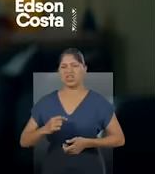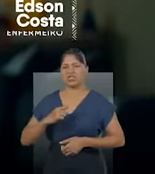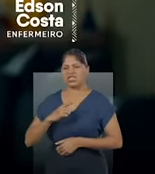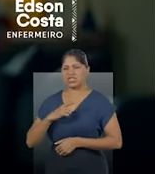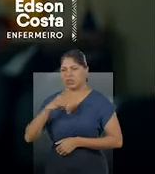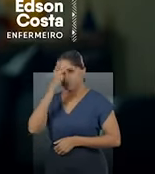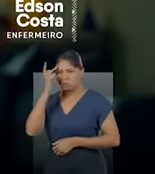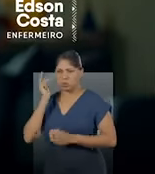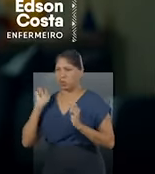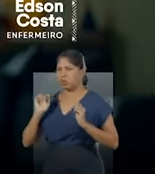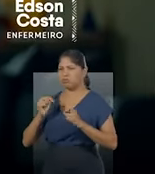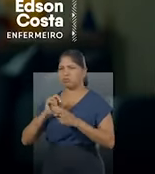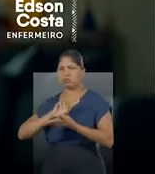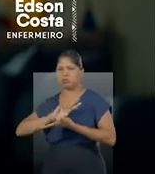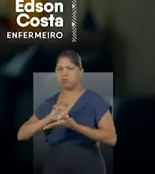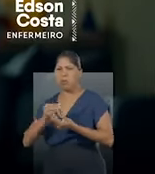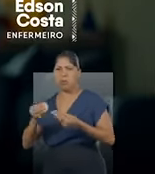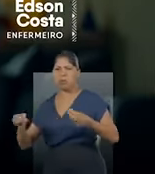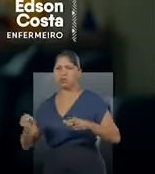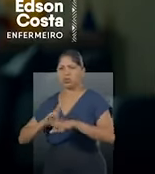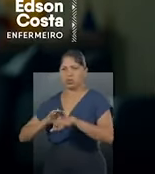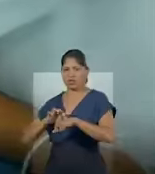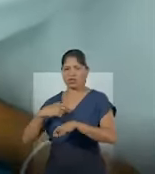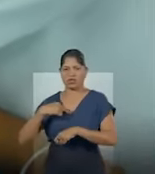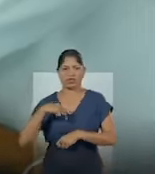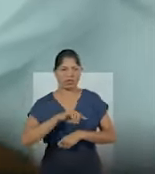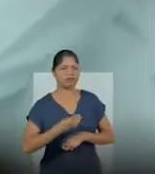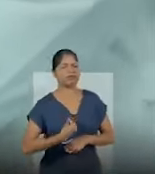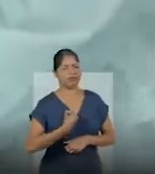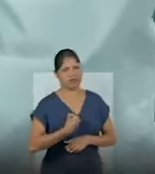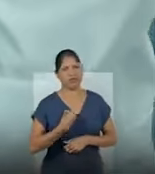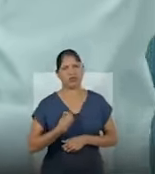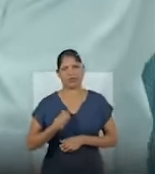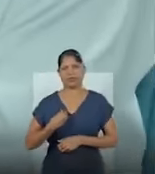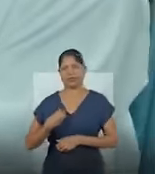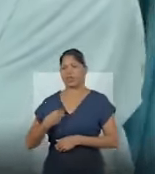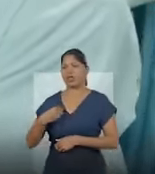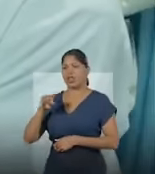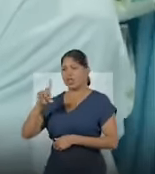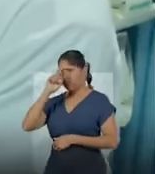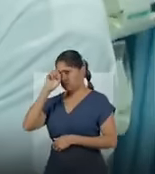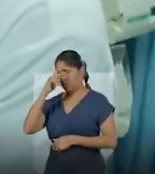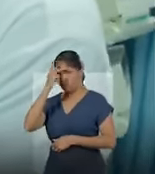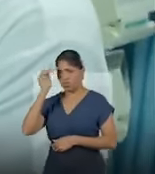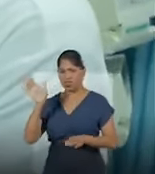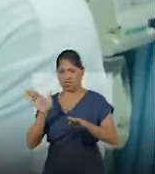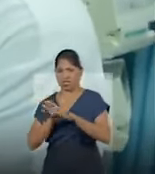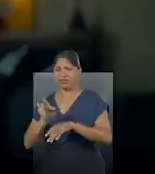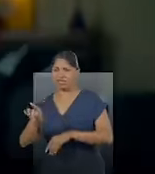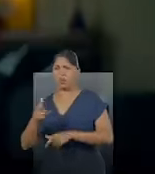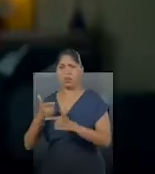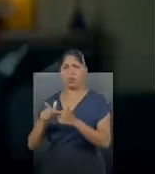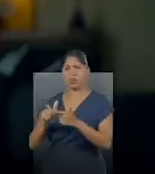Quando todo mundo caiu doente, teve um dia que eu fui sozinho pro plantão. A gente vivia isso. Os pacientes chegavam com aquele quadro clínico